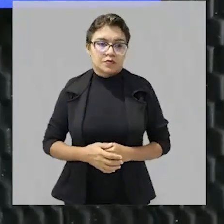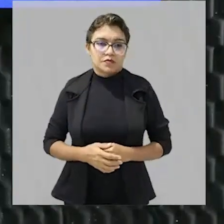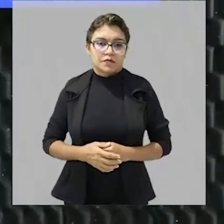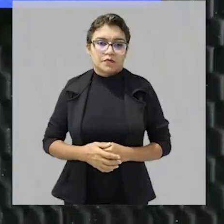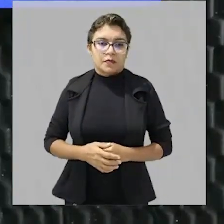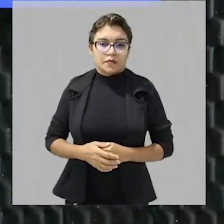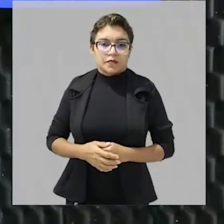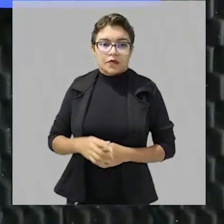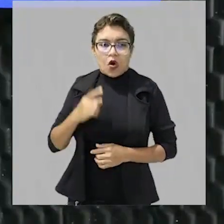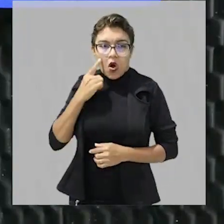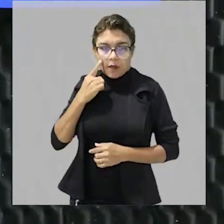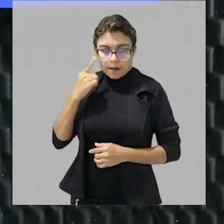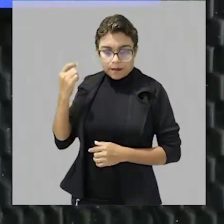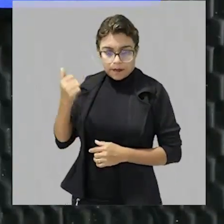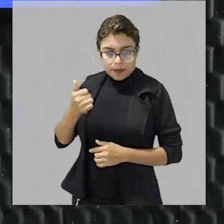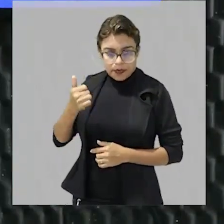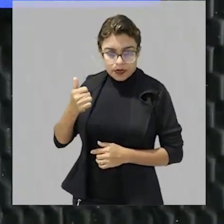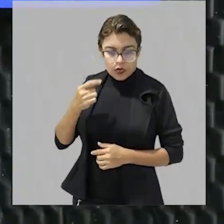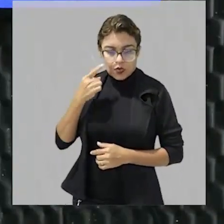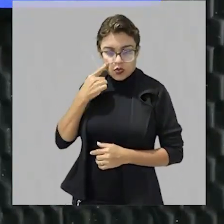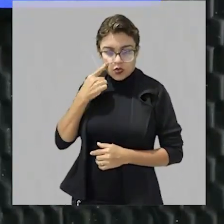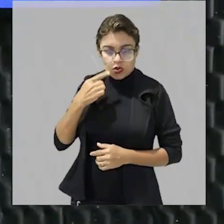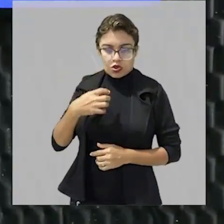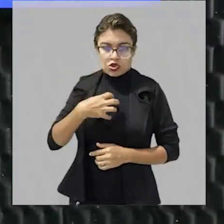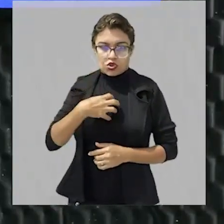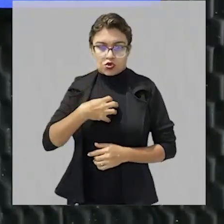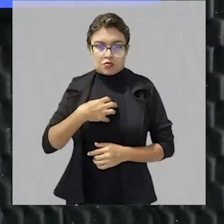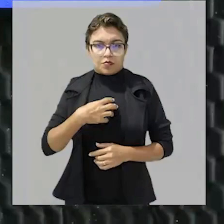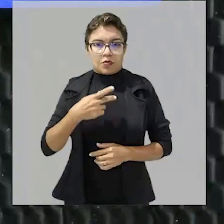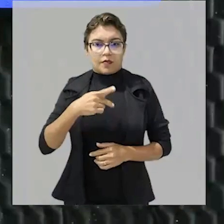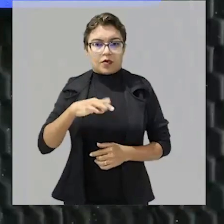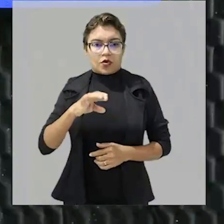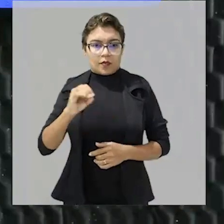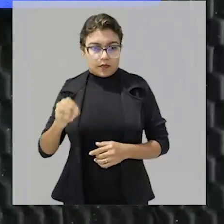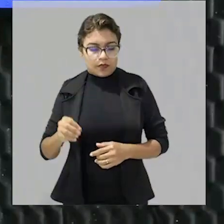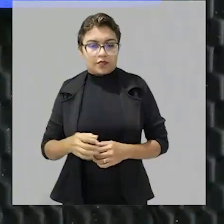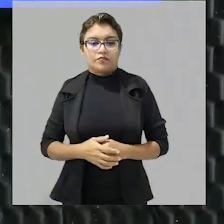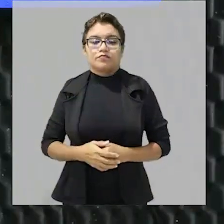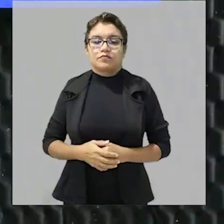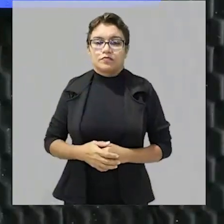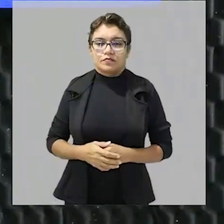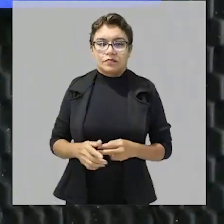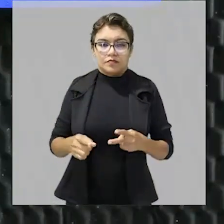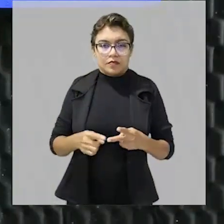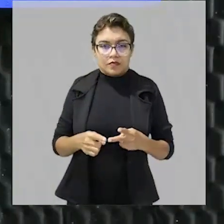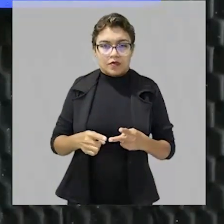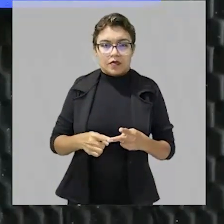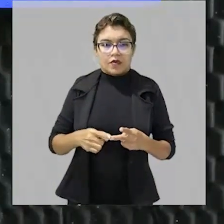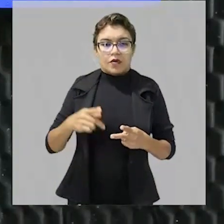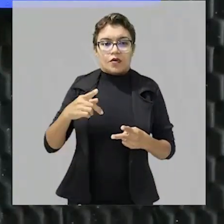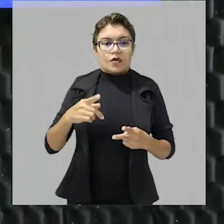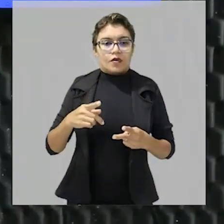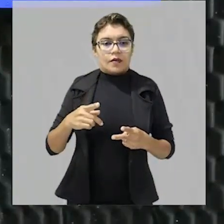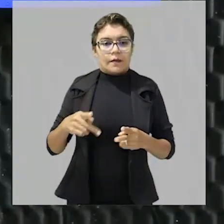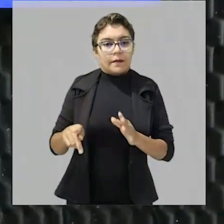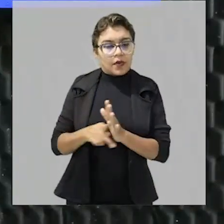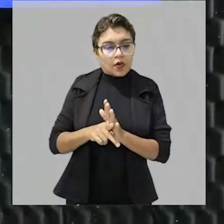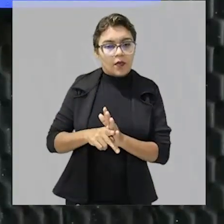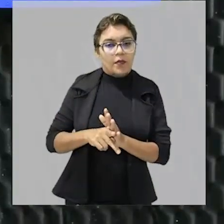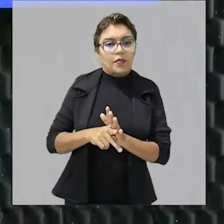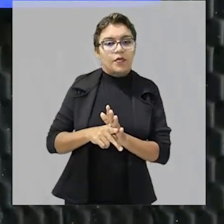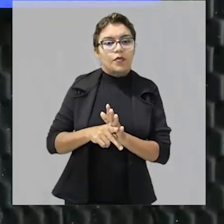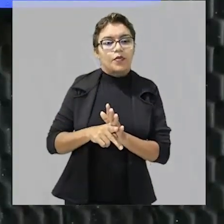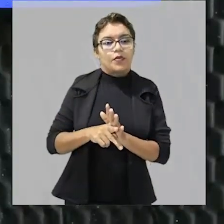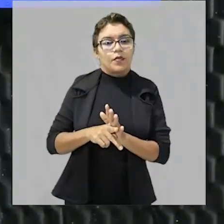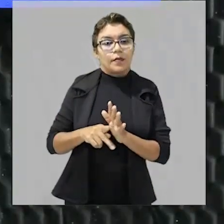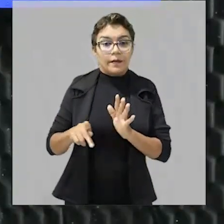viu alguma pessoa falando? Fulano te aquieta, te acomoda, quer dizer, fica quieto. E, então, aqui nesse caso, é esse